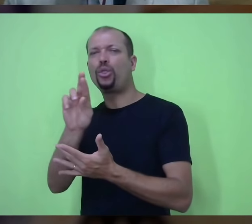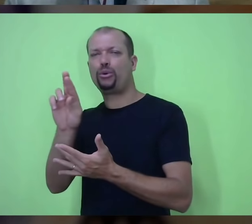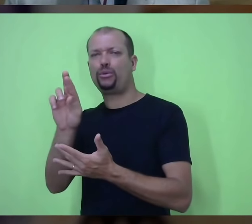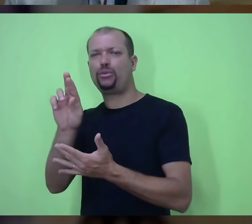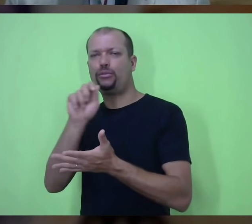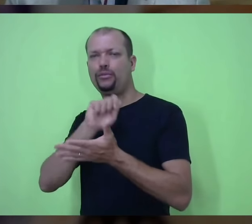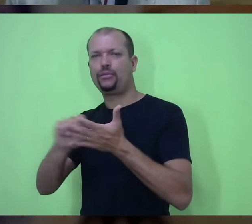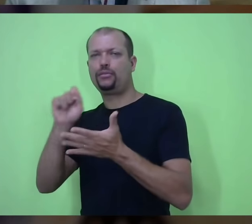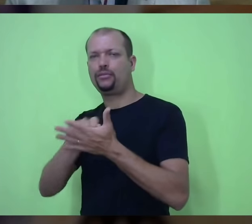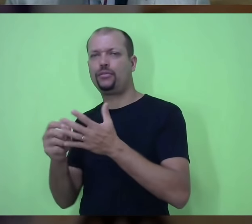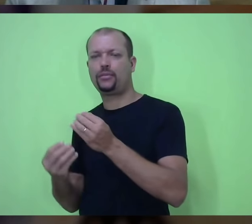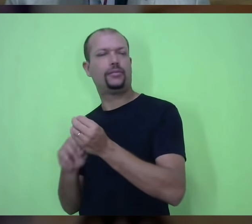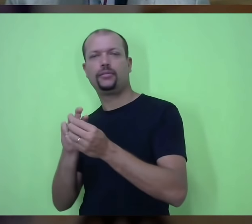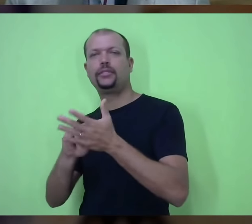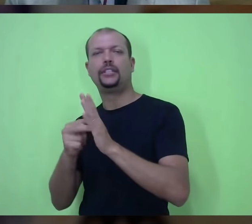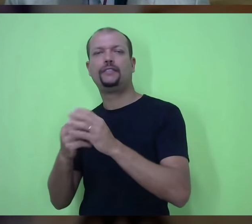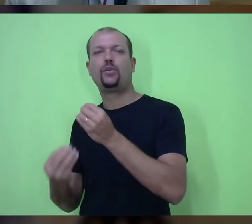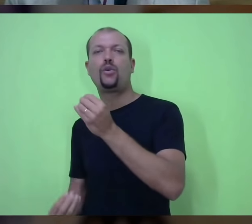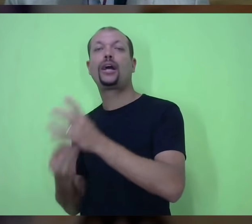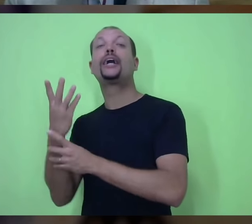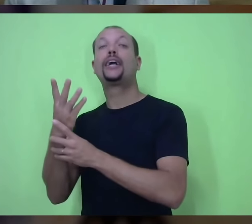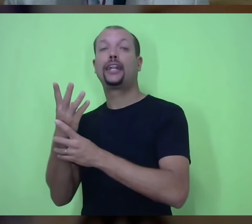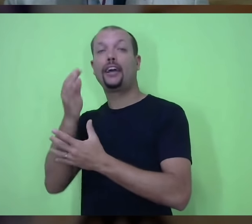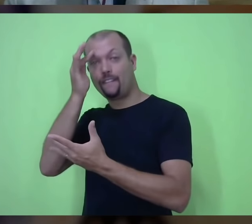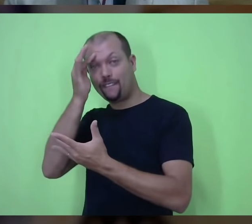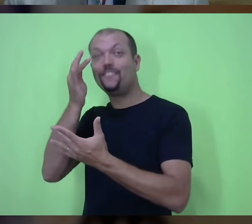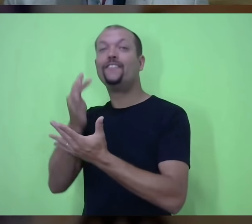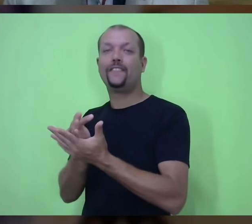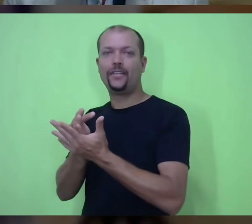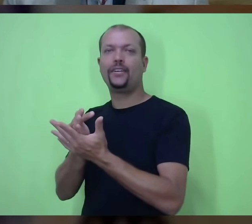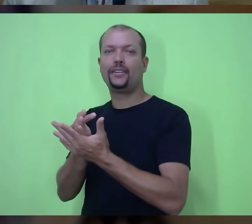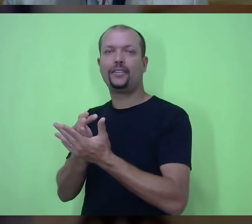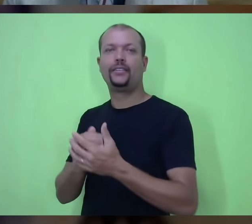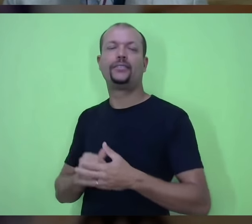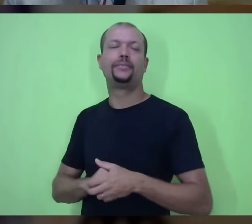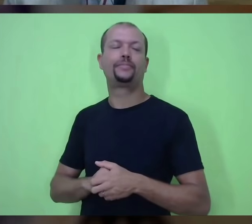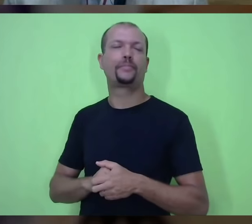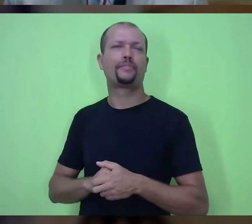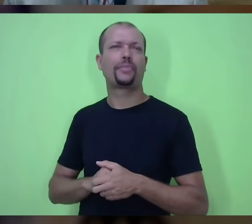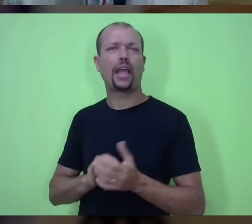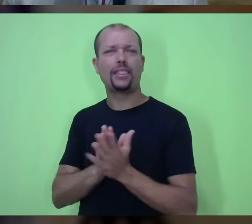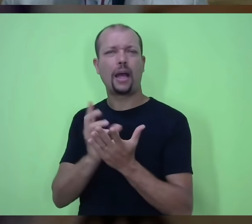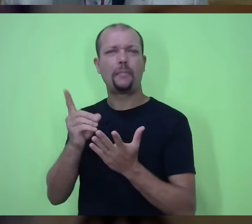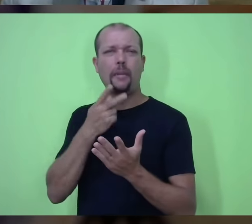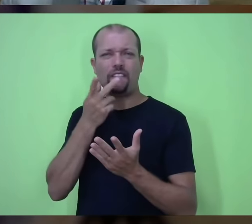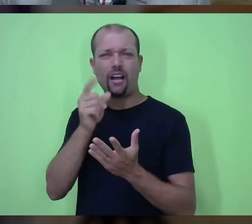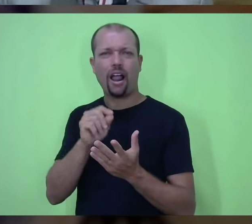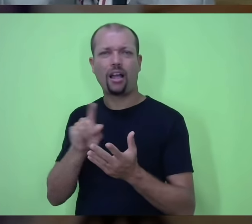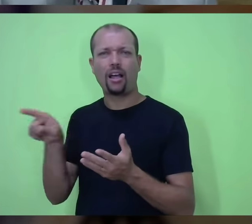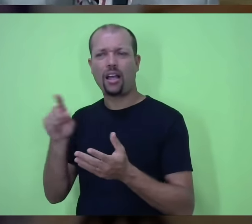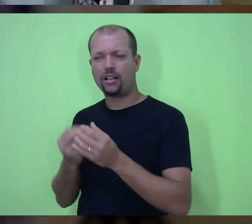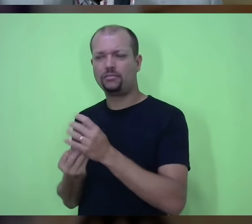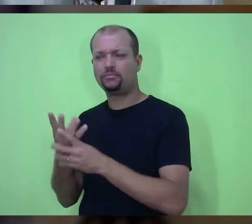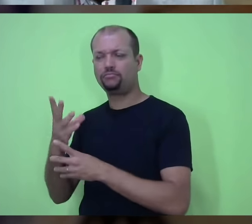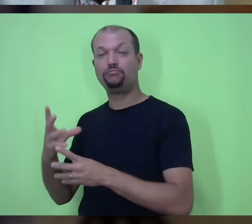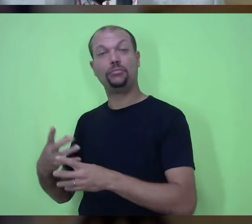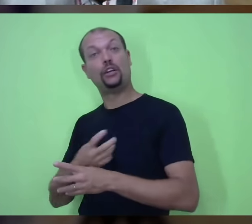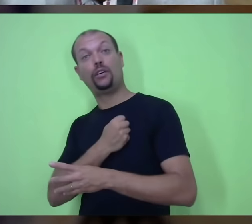primeira vez no livro de Hebreus, né? Está atrelada, as outras vezes que Cristo é apresentado como autor, ele é apresentado como autor